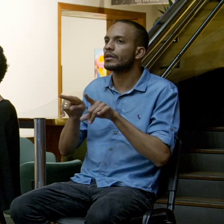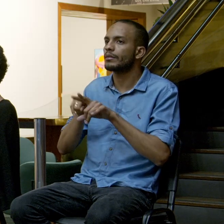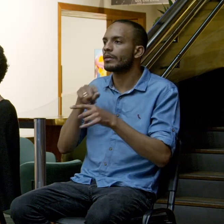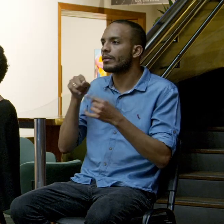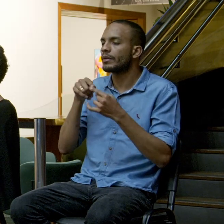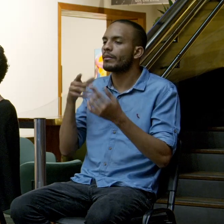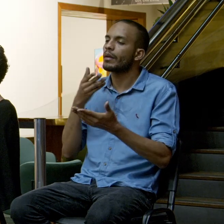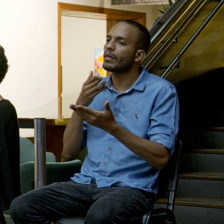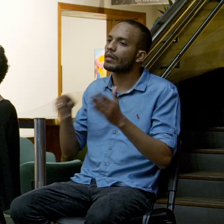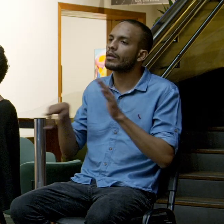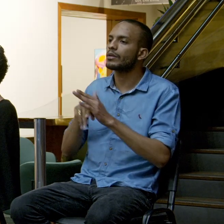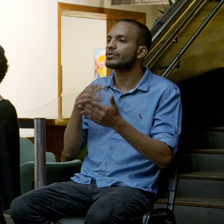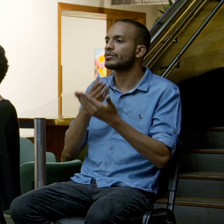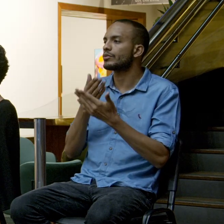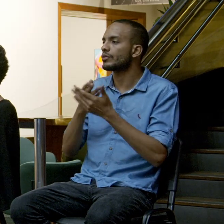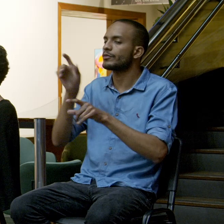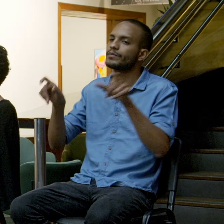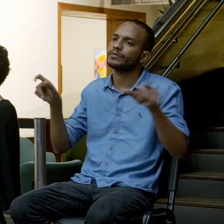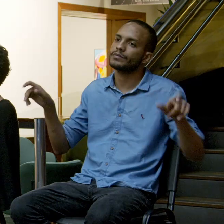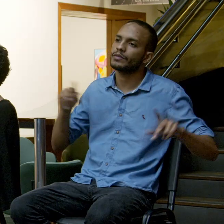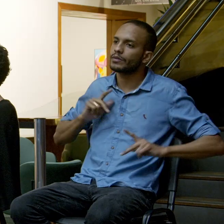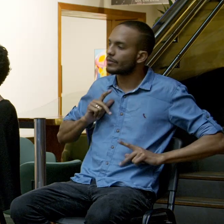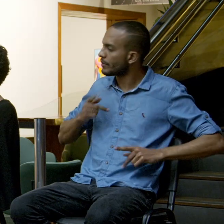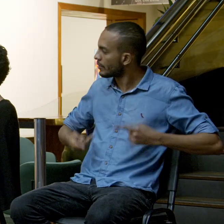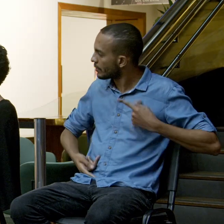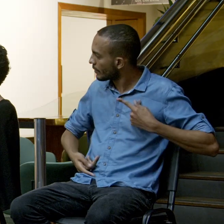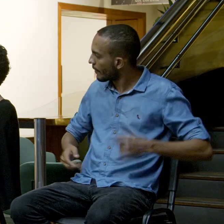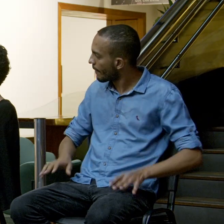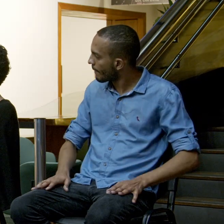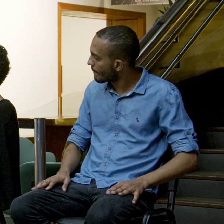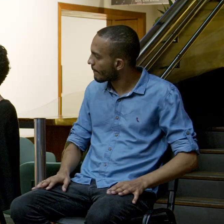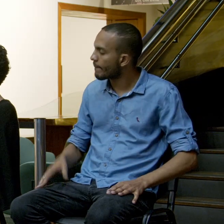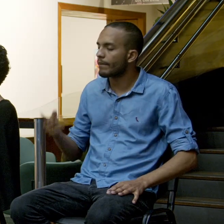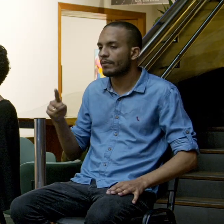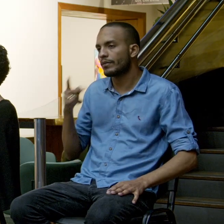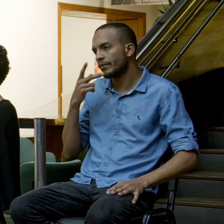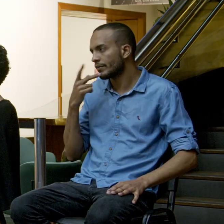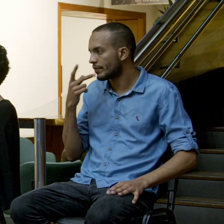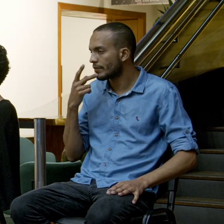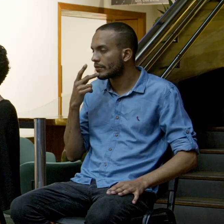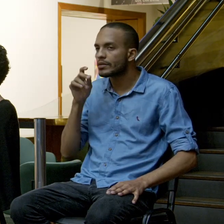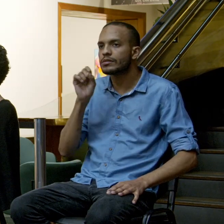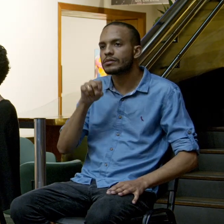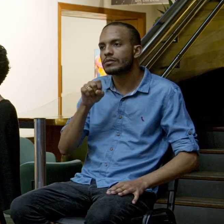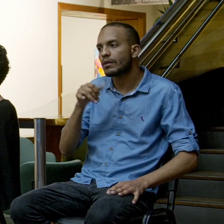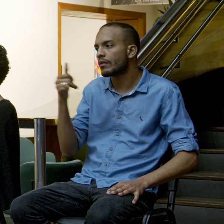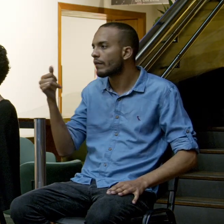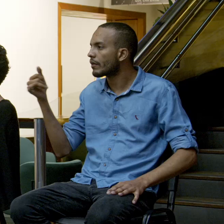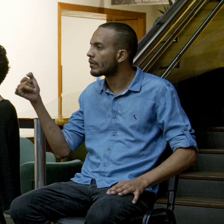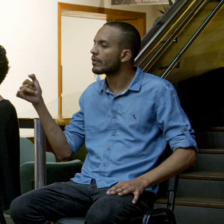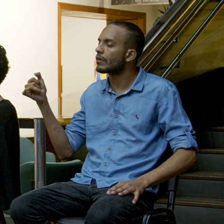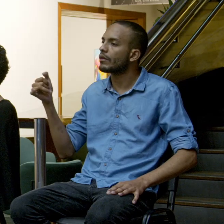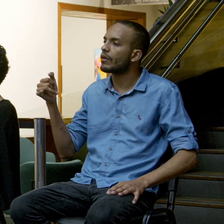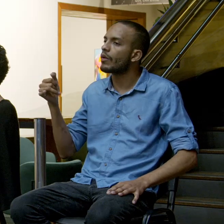com a antropofagia. É uma citação agora da Maiolino também. Sim, é uma defecação. As obras